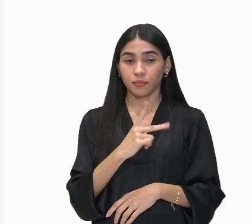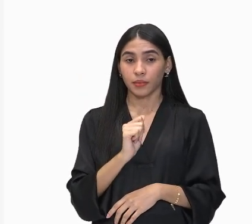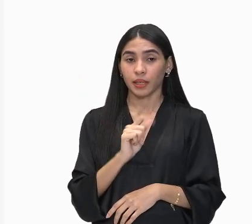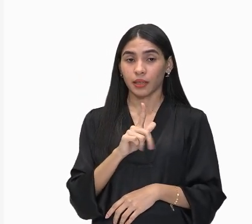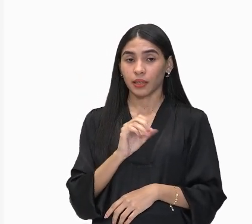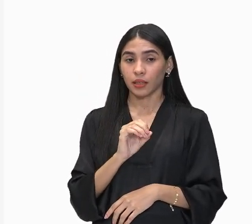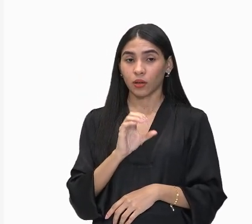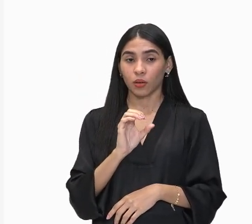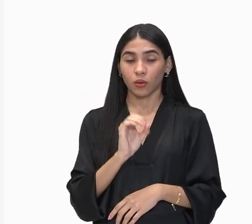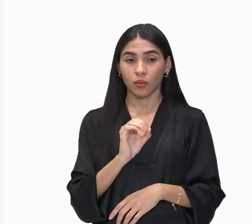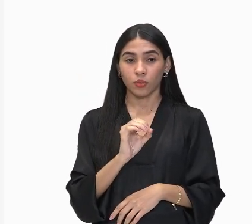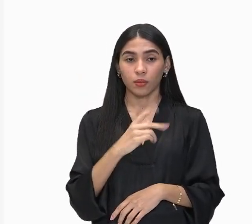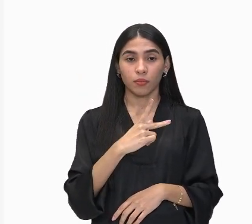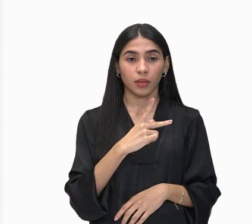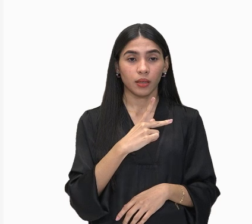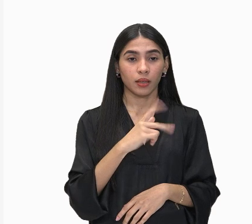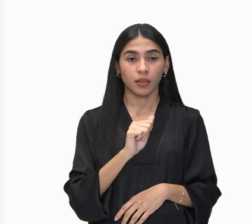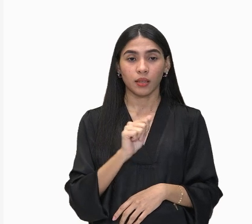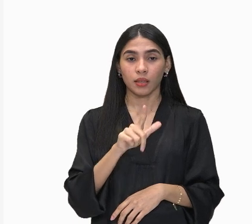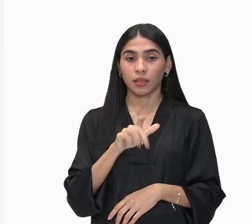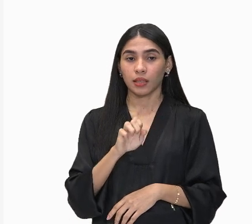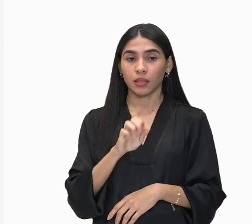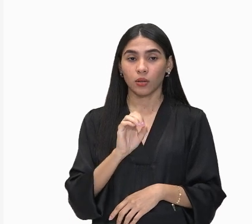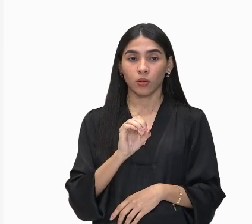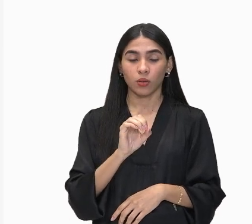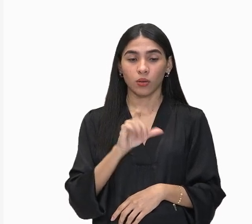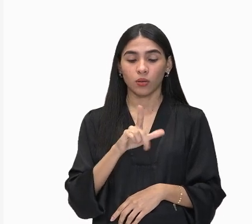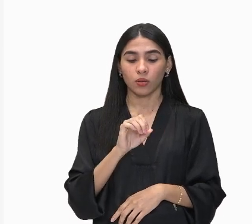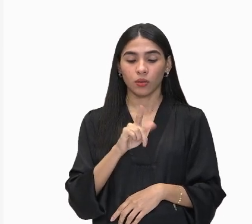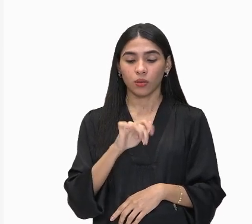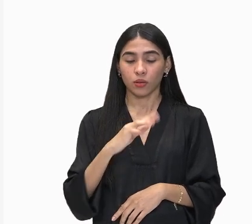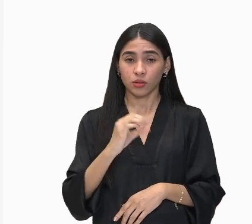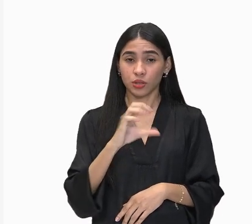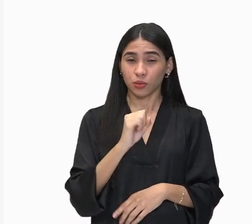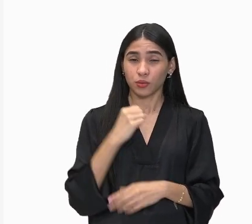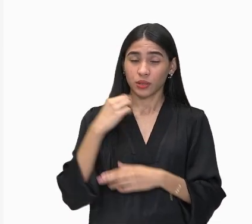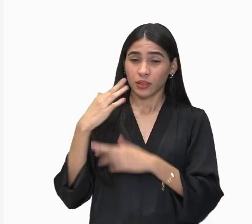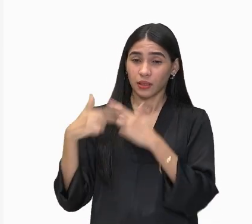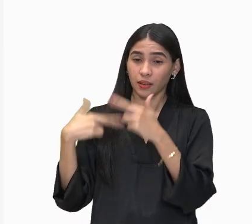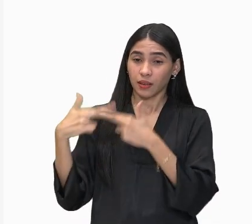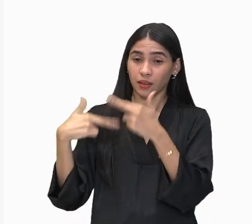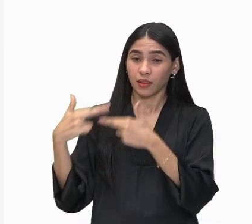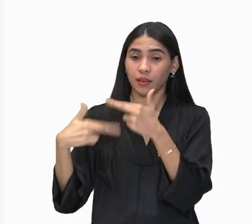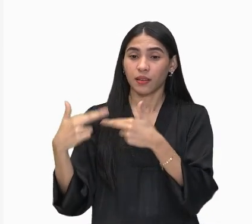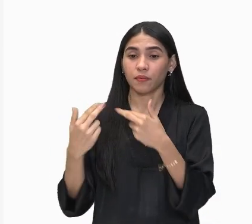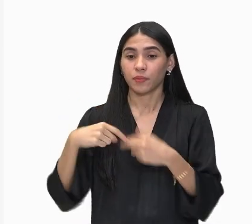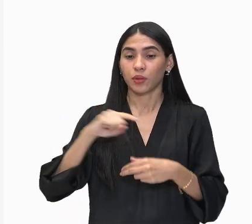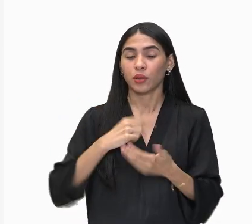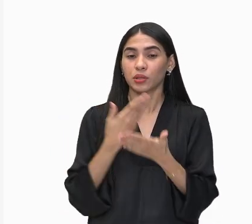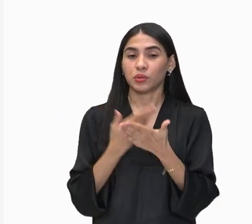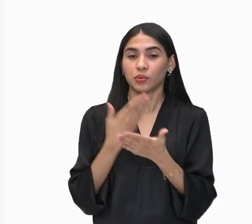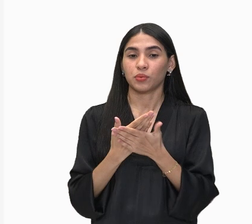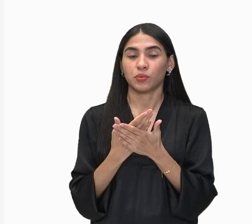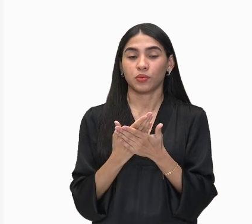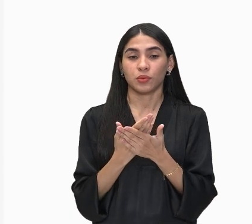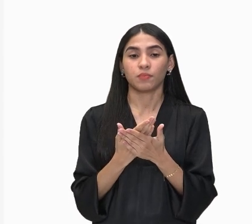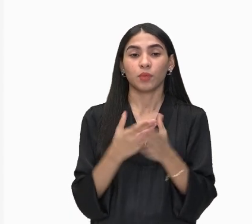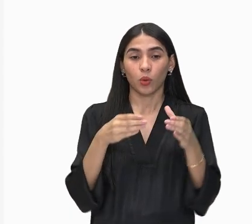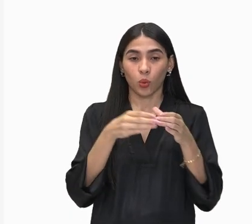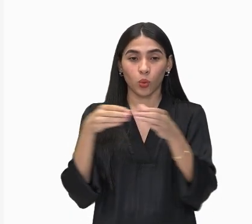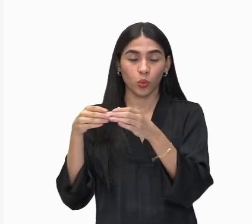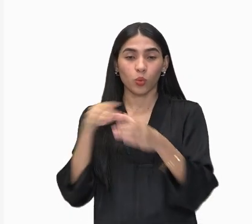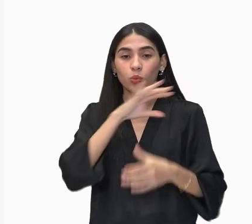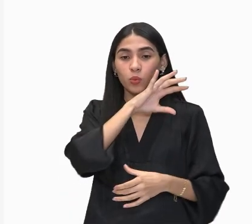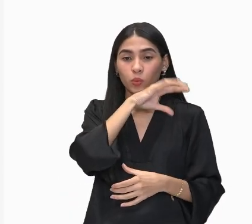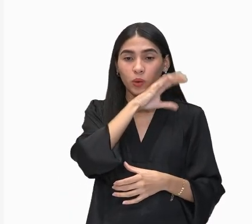paleológicos, né, a níveis de milhares de anos de evolução, quando a gente observa esses indivíduos hoje